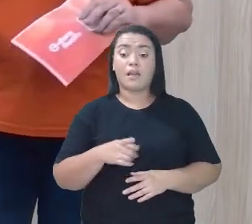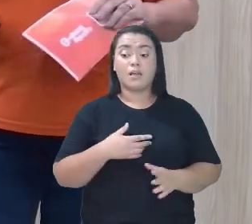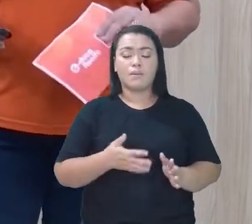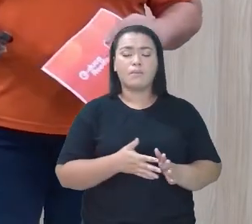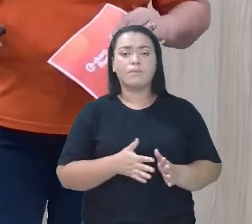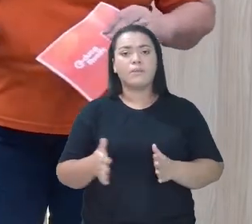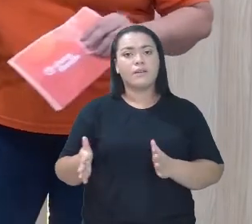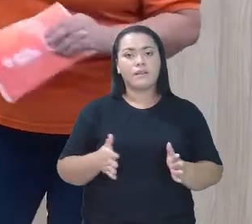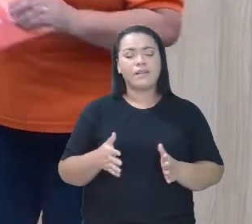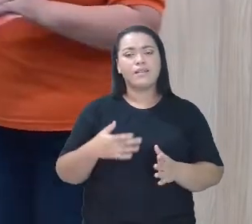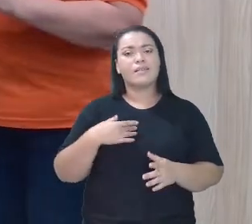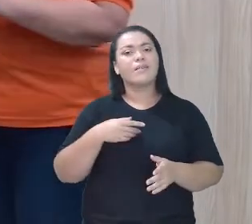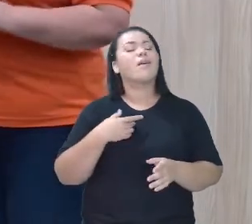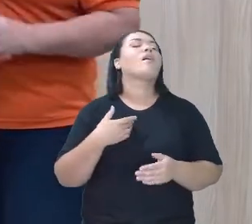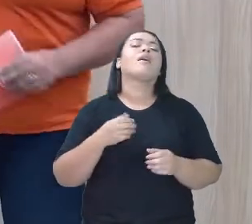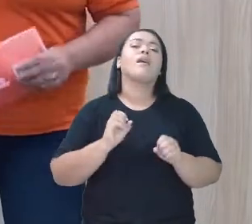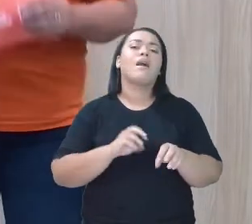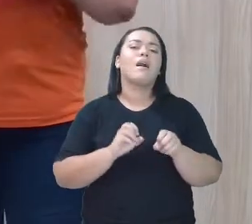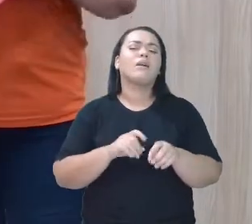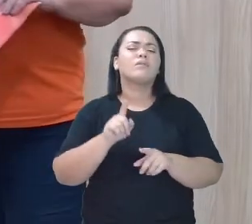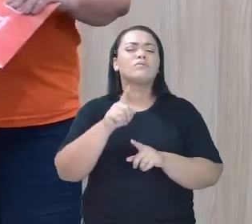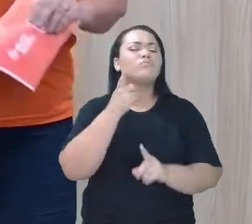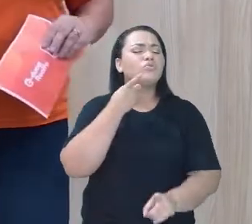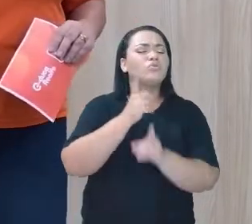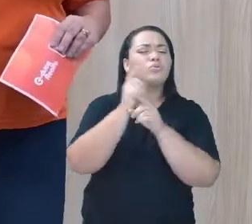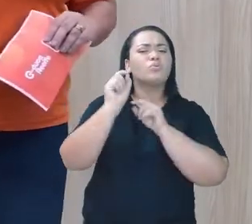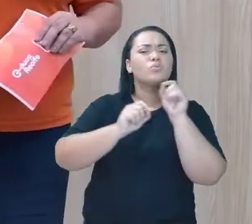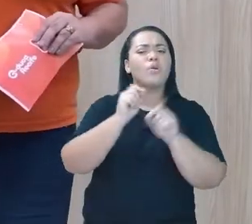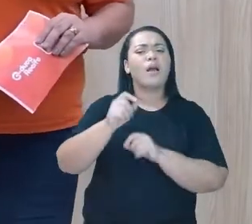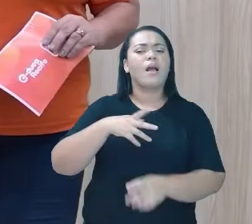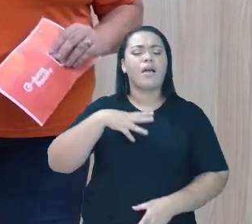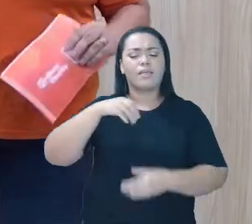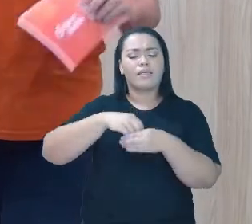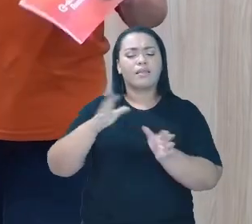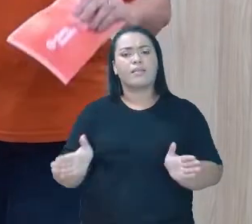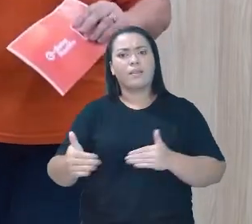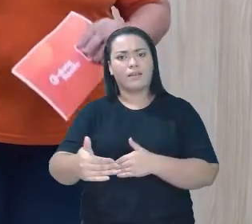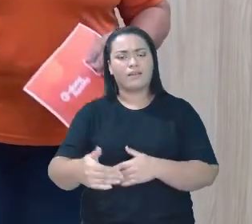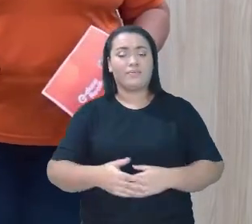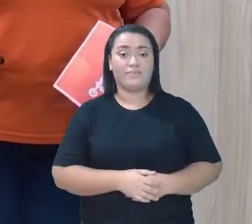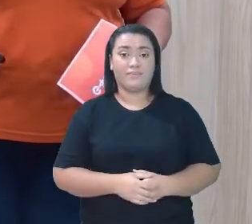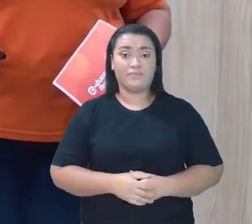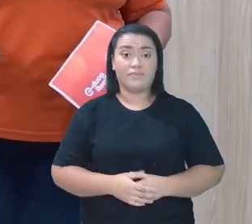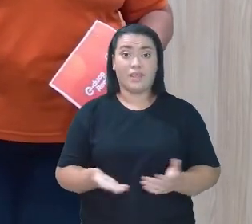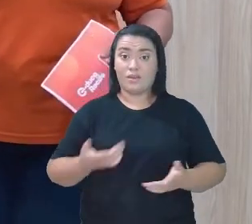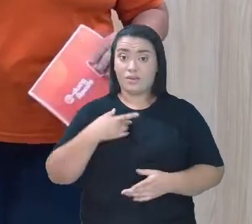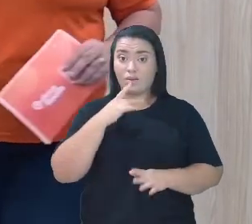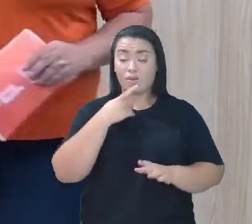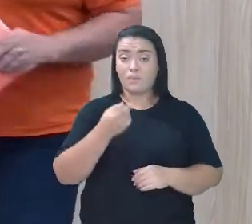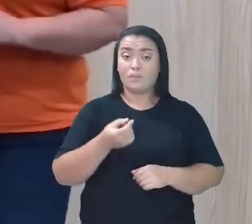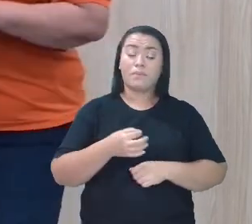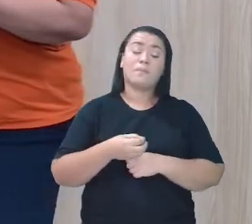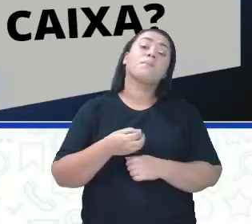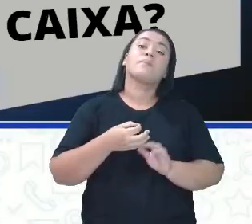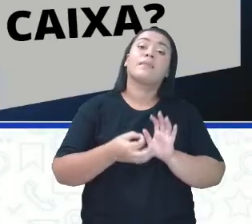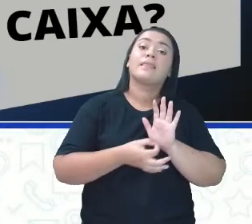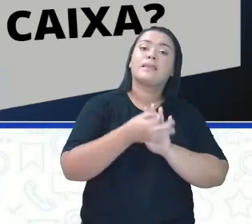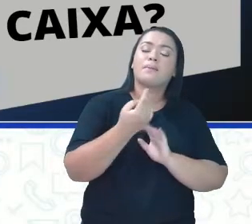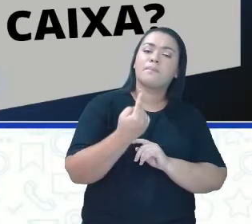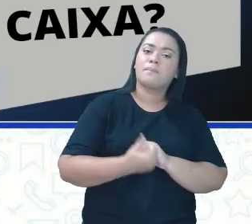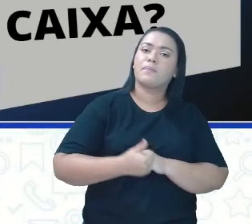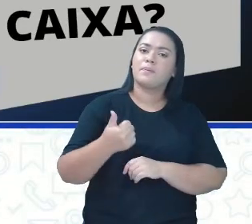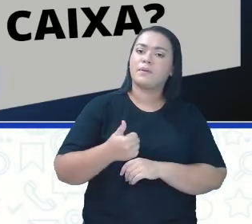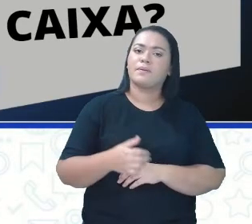a aula eu vou dar algumas dicas e vocês vão descobrir o que é que tem dentro dessa caixa. Eu já vou começar com a primeira dica. Dentro